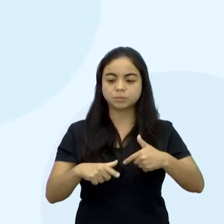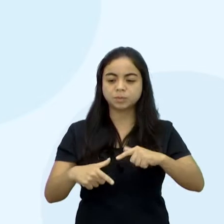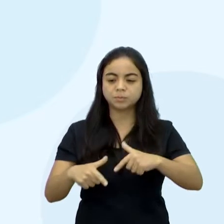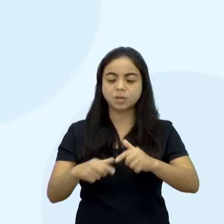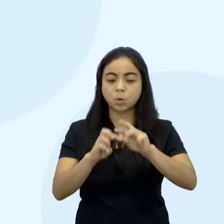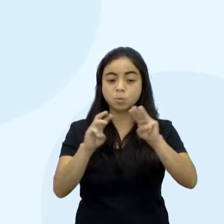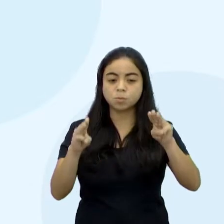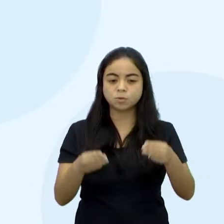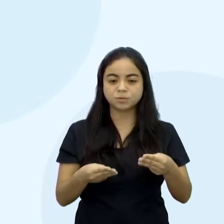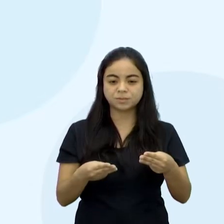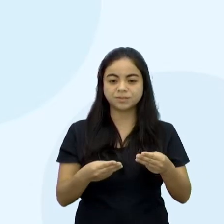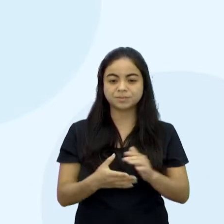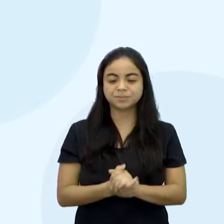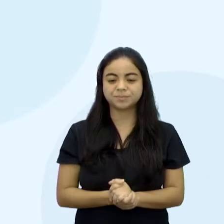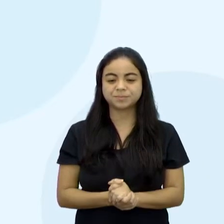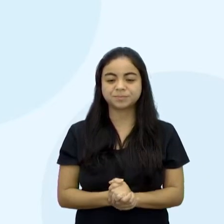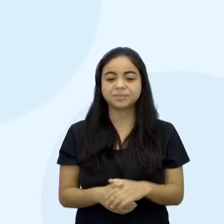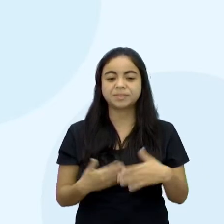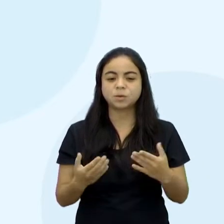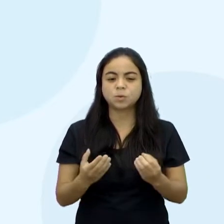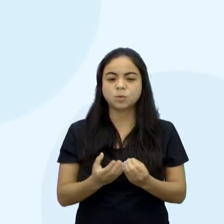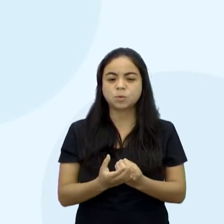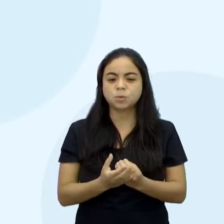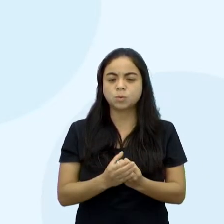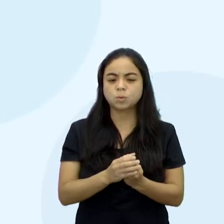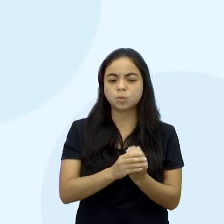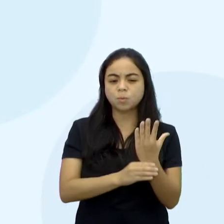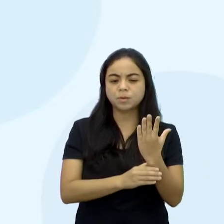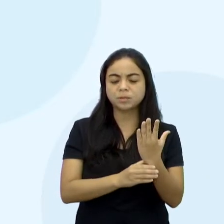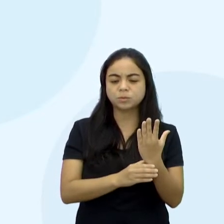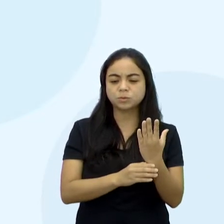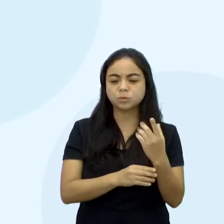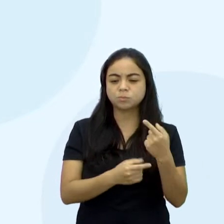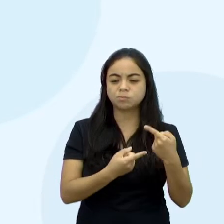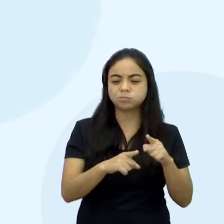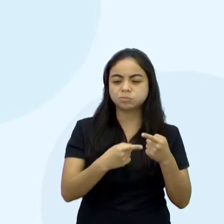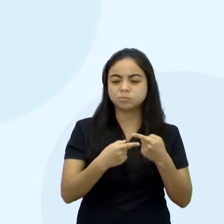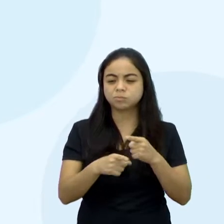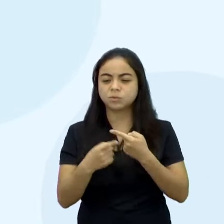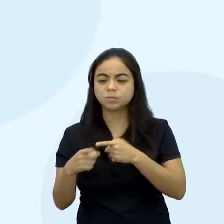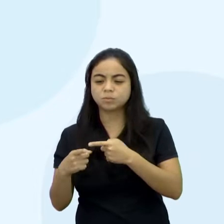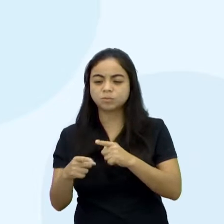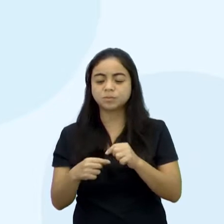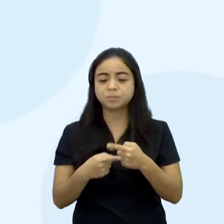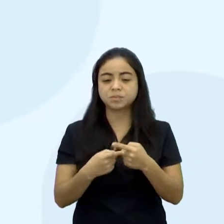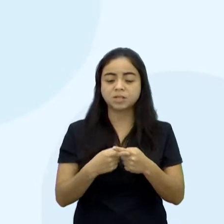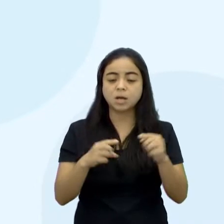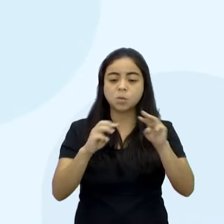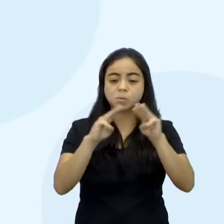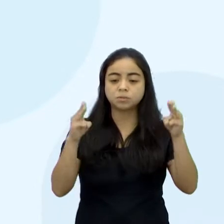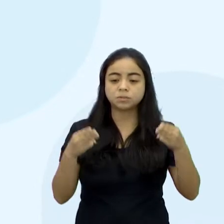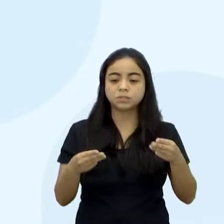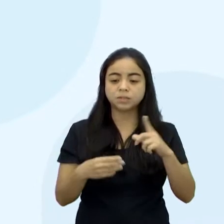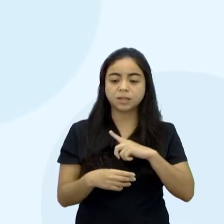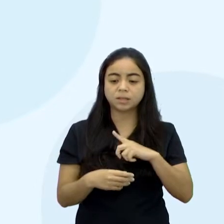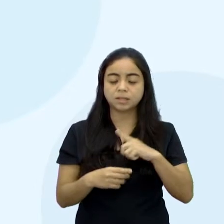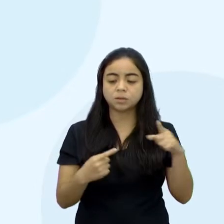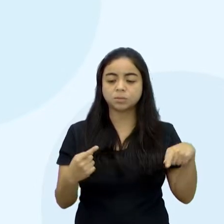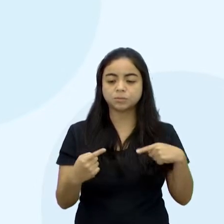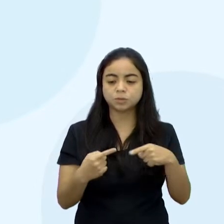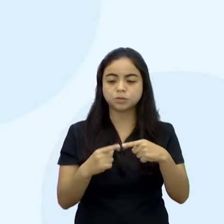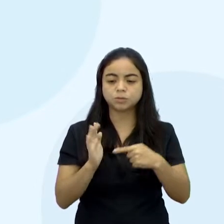um museu do meme. Então ela nasceu de uma dupla provocação. De um lado, como todo museu, como o Promauro disse, ele tem o objetivo